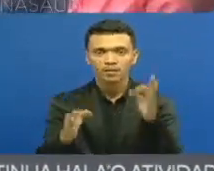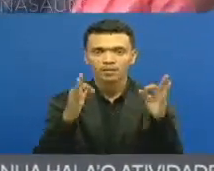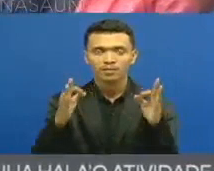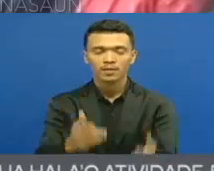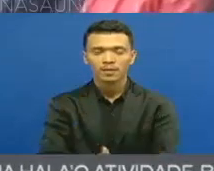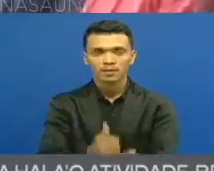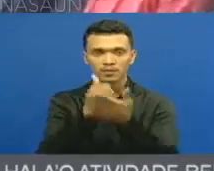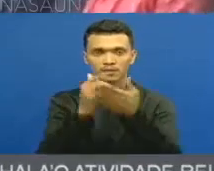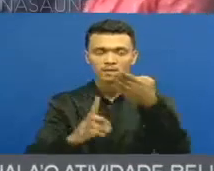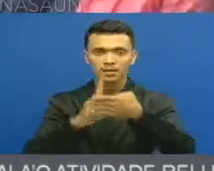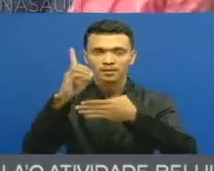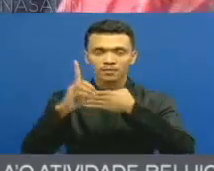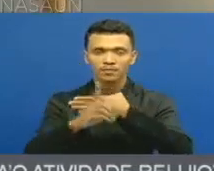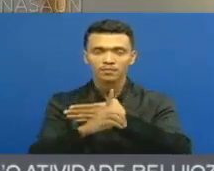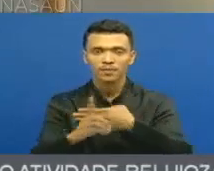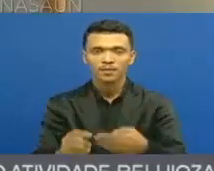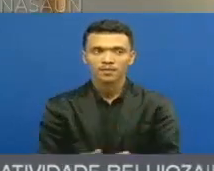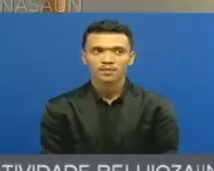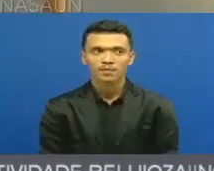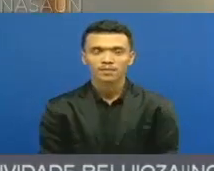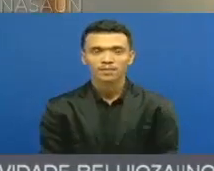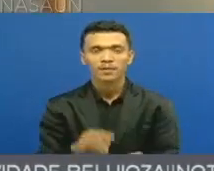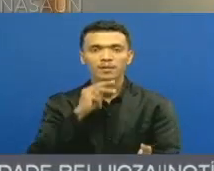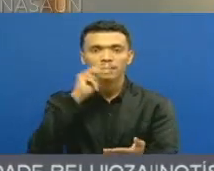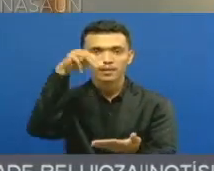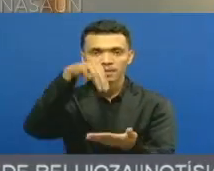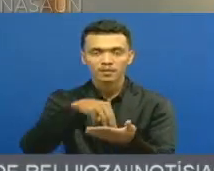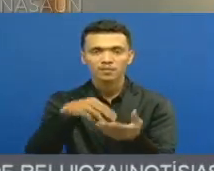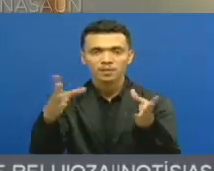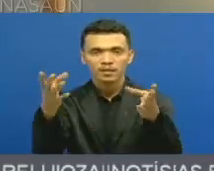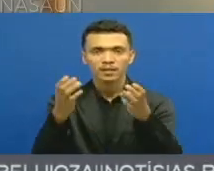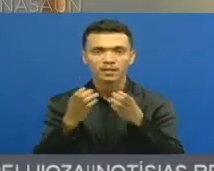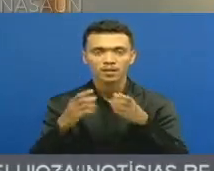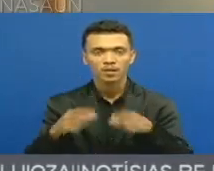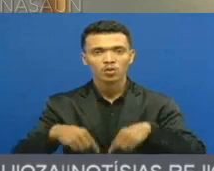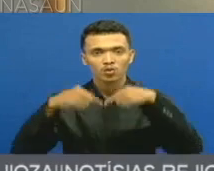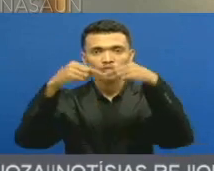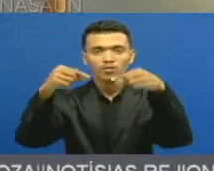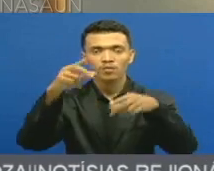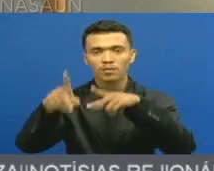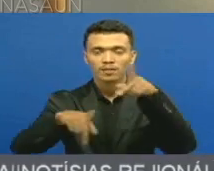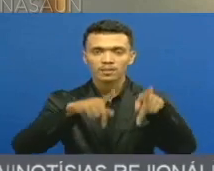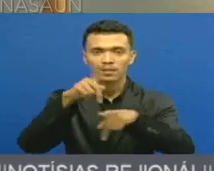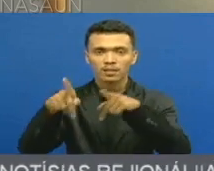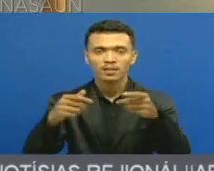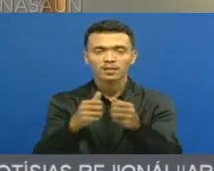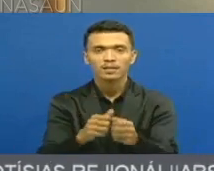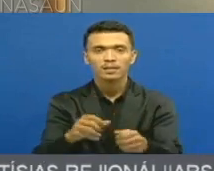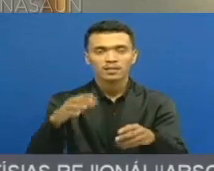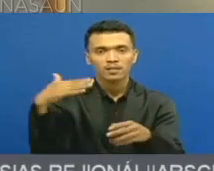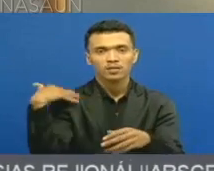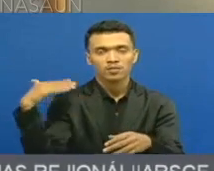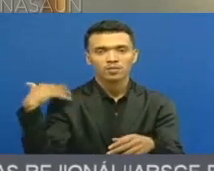ba desenvolvimento. Mensagem leva a cara a cruz que ela vai ter nem Massarani Kirikoli,